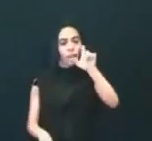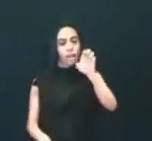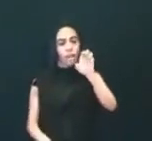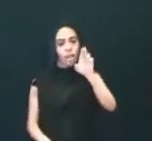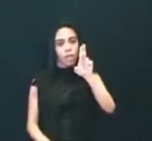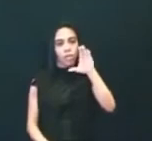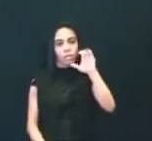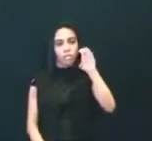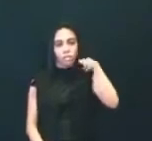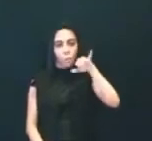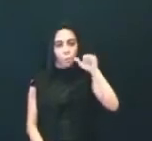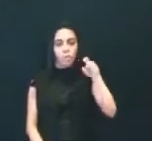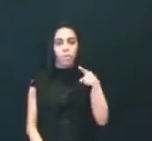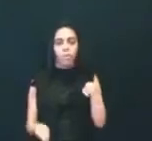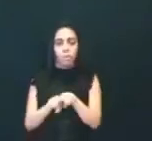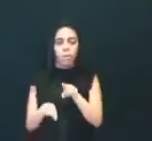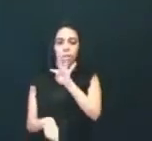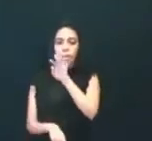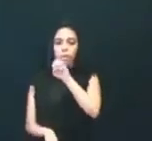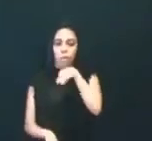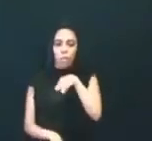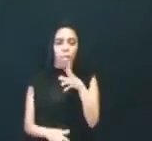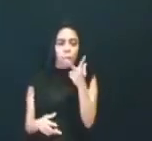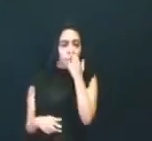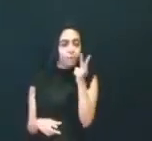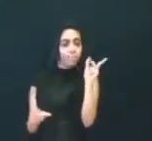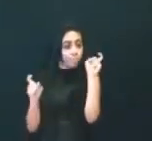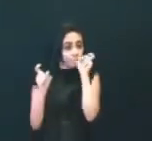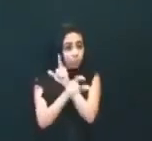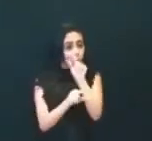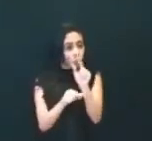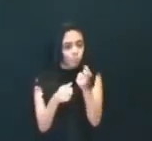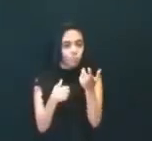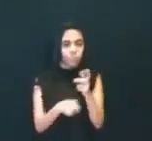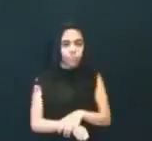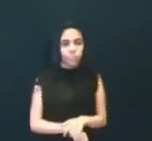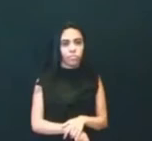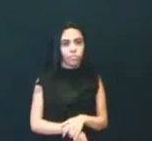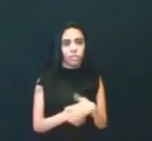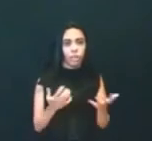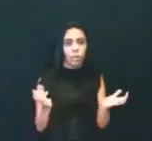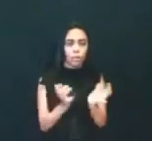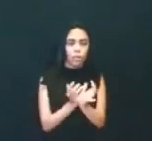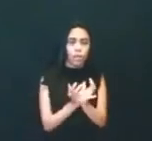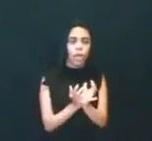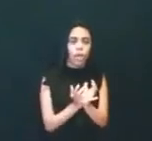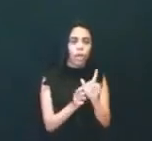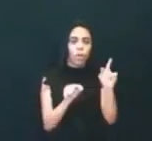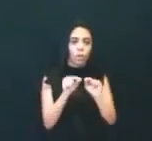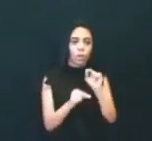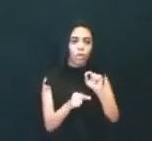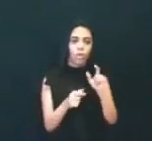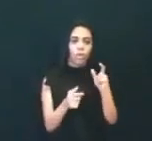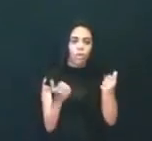medula óssea, um assunto bastante amplo. Eu queria agradecer também a presença da equipe da